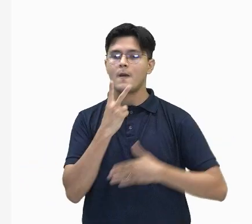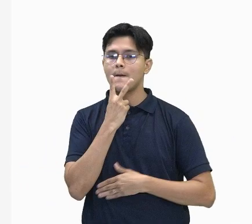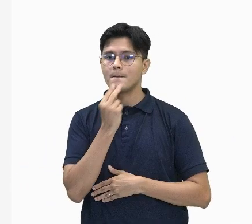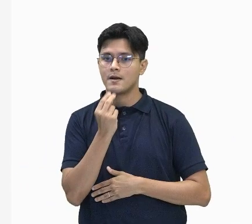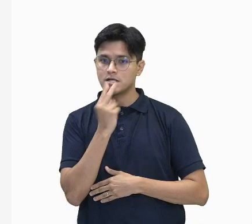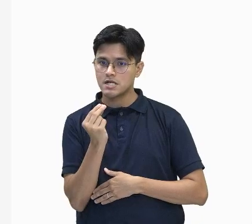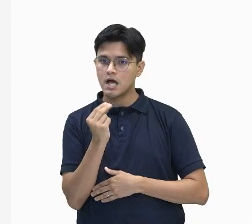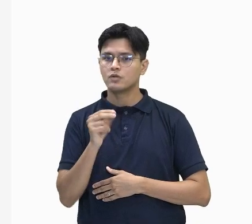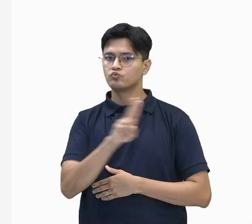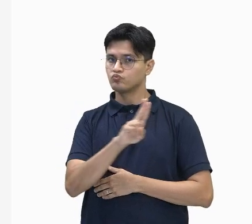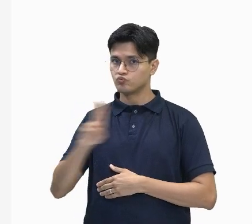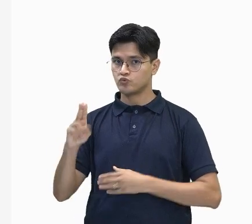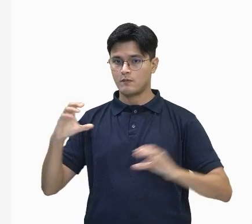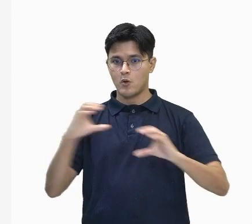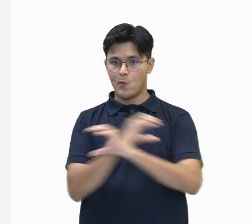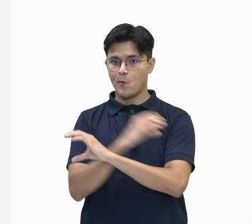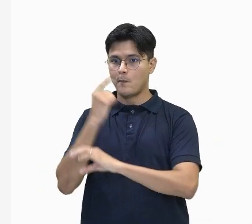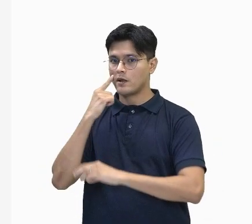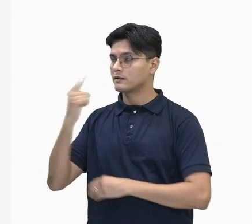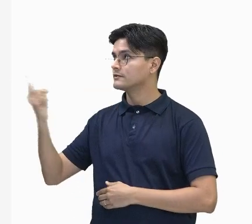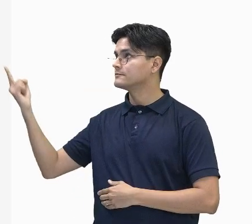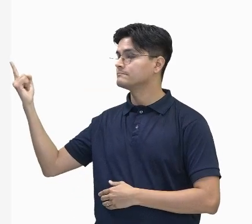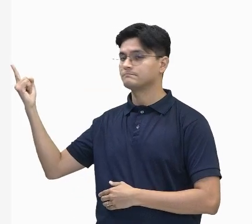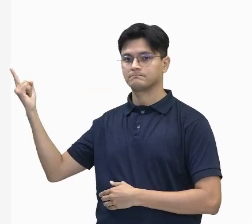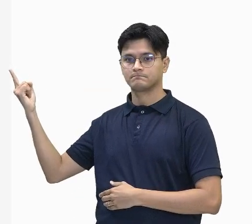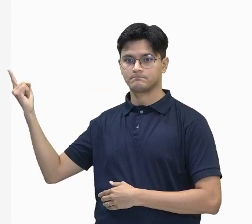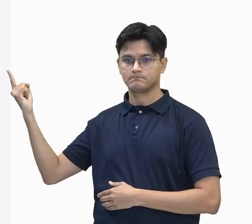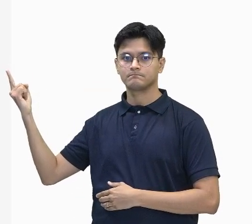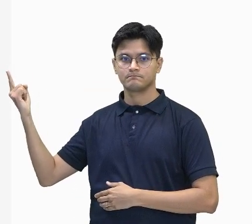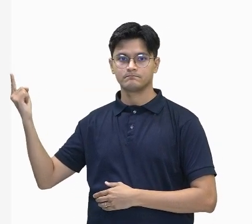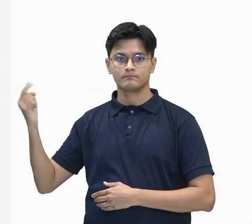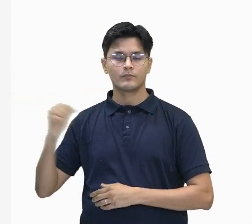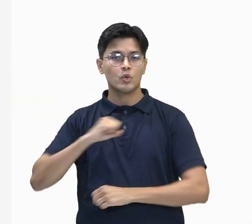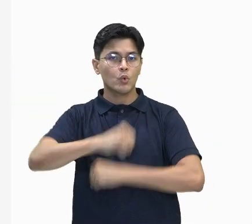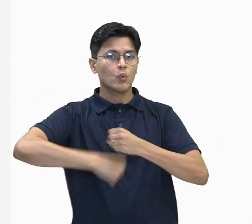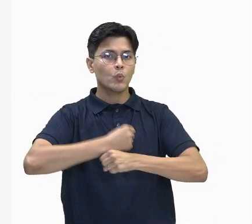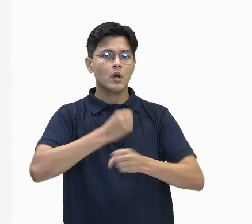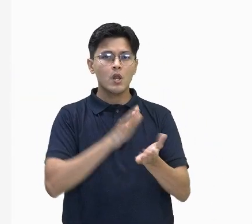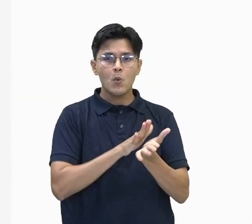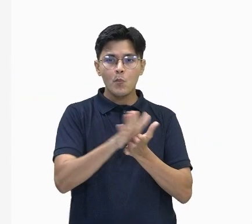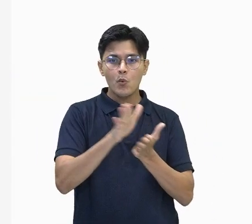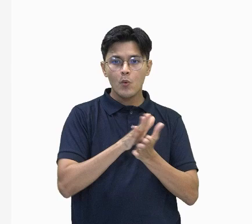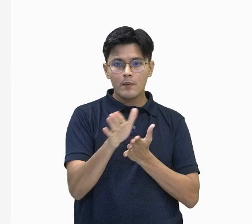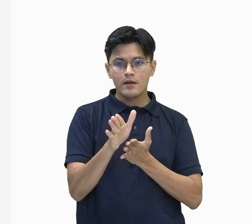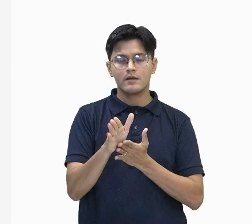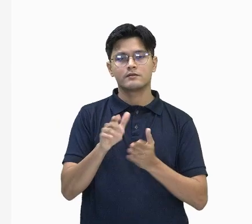nome é Joaquim Maria Machado de Assis, o ano de publicação é